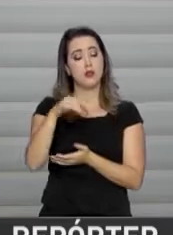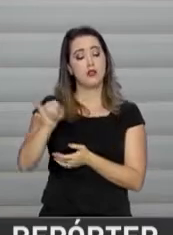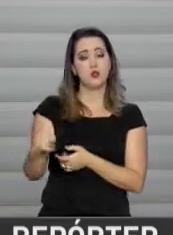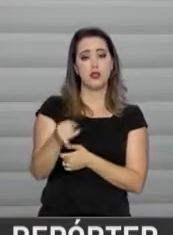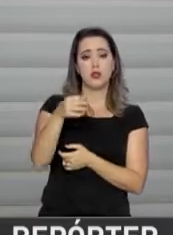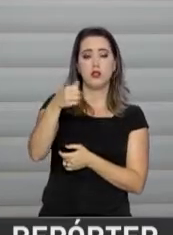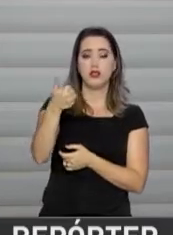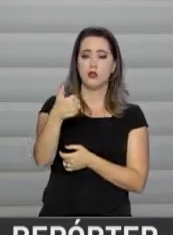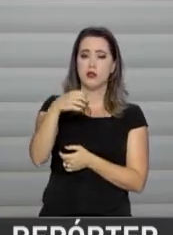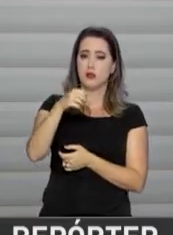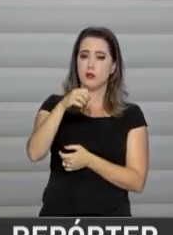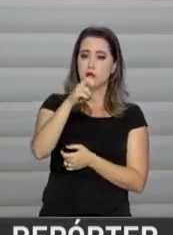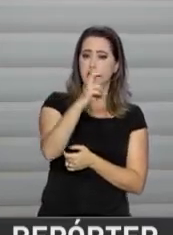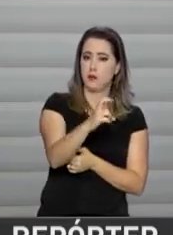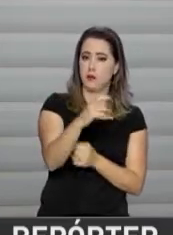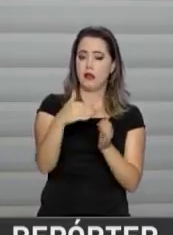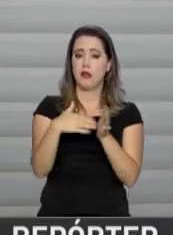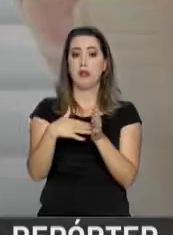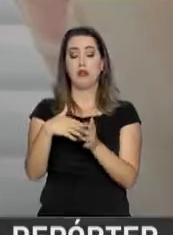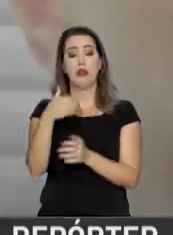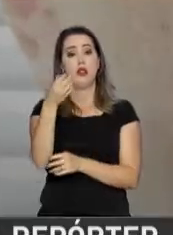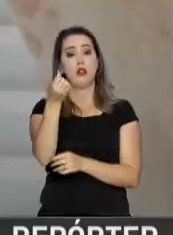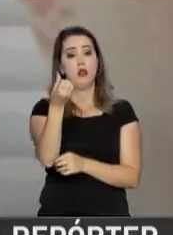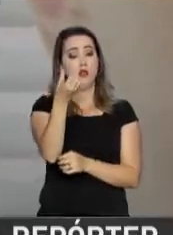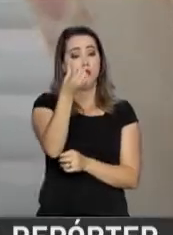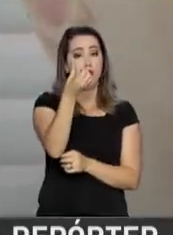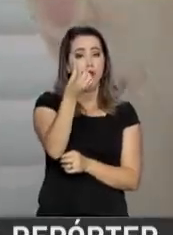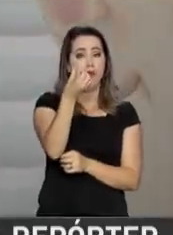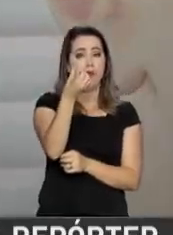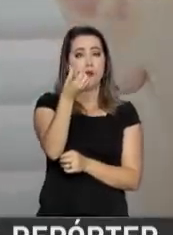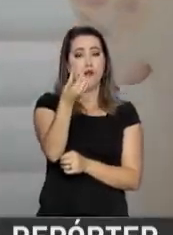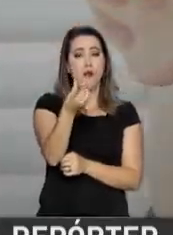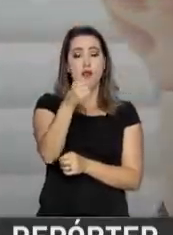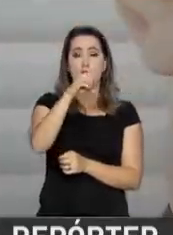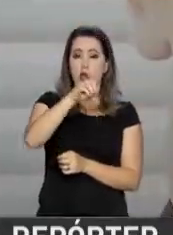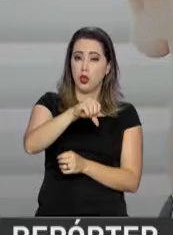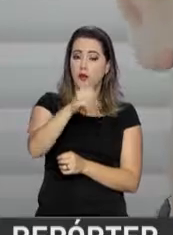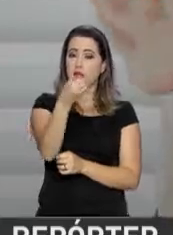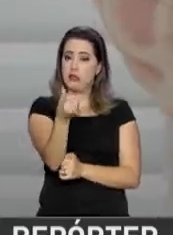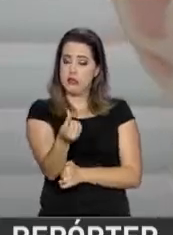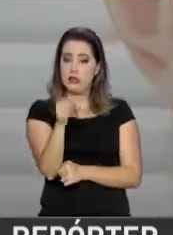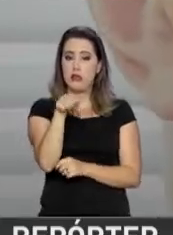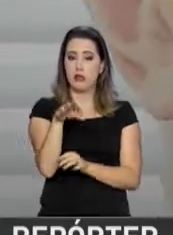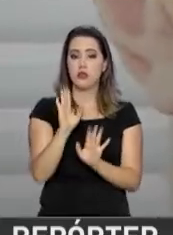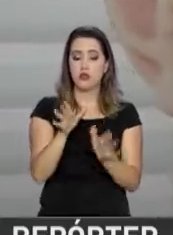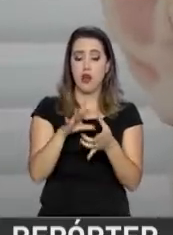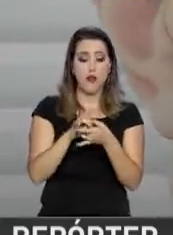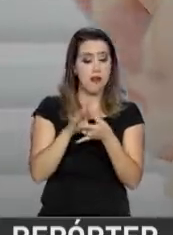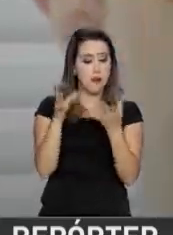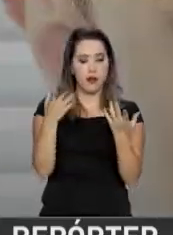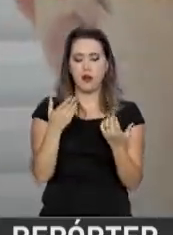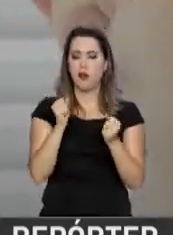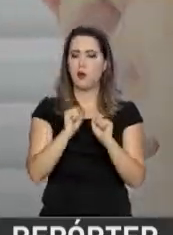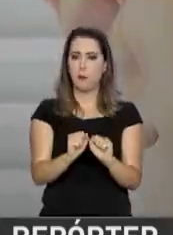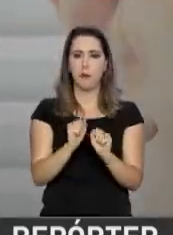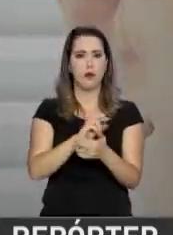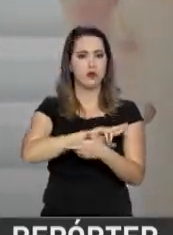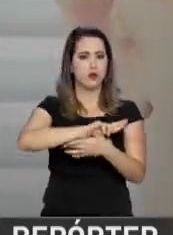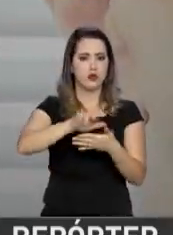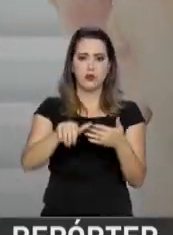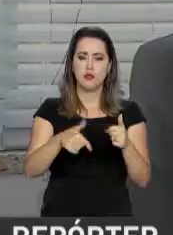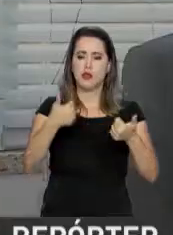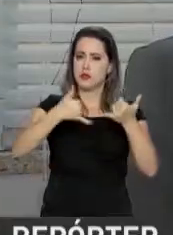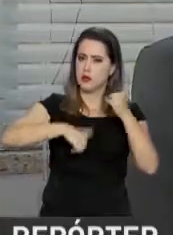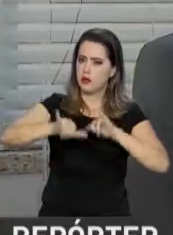e maio de 1996 e já expiraram sejam desfeitas o que possibilita na concorrência de genéricos